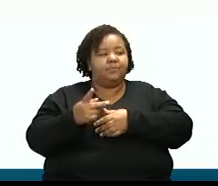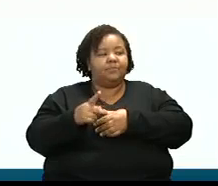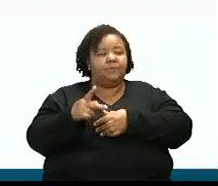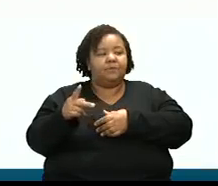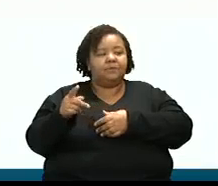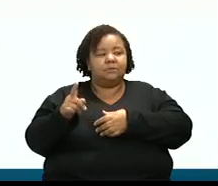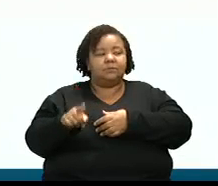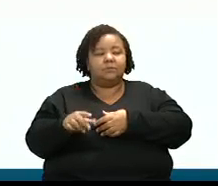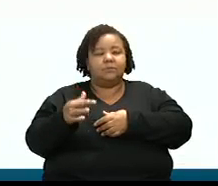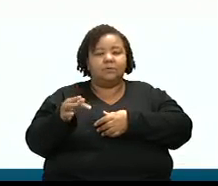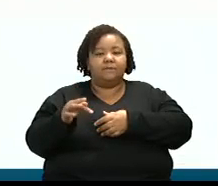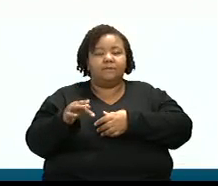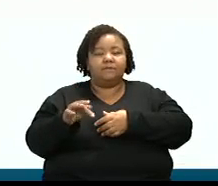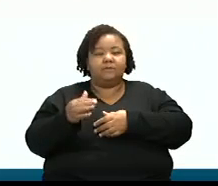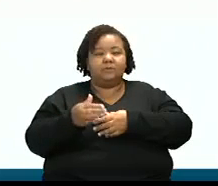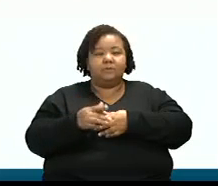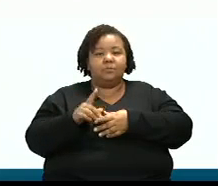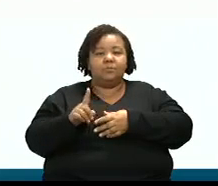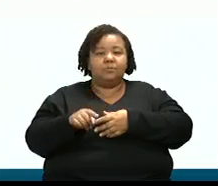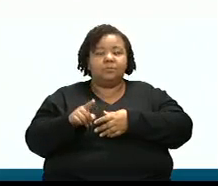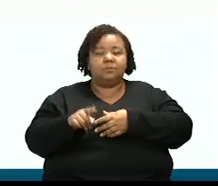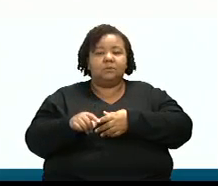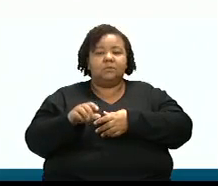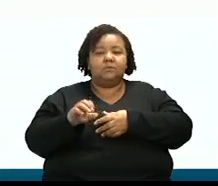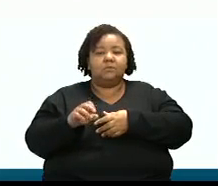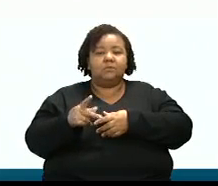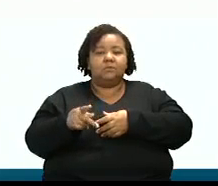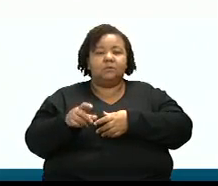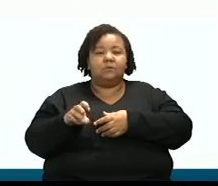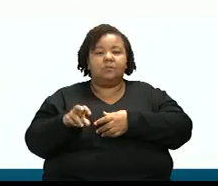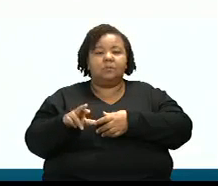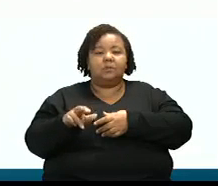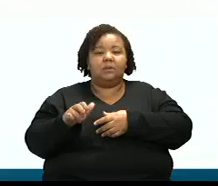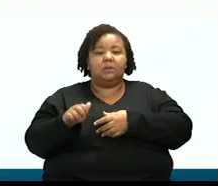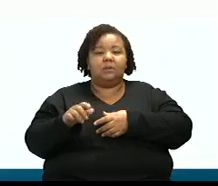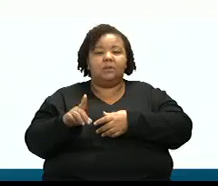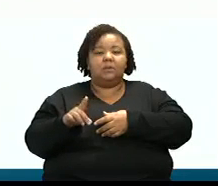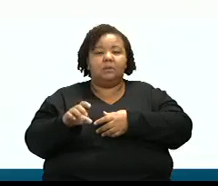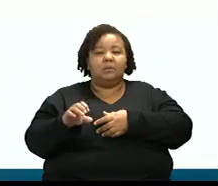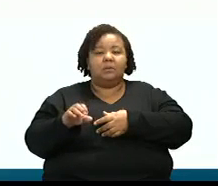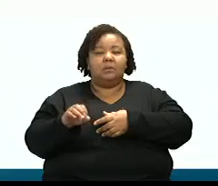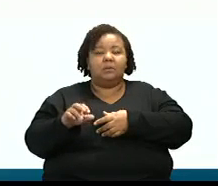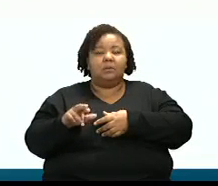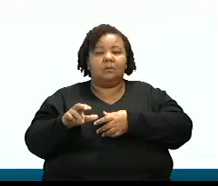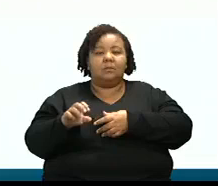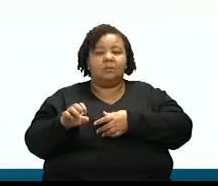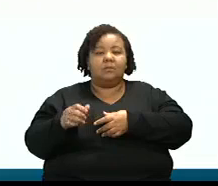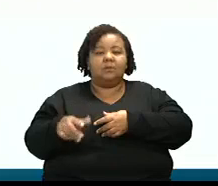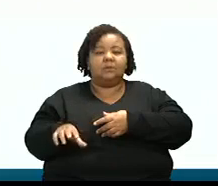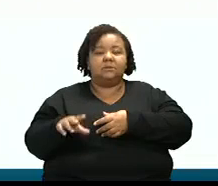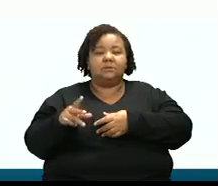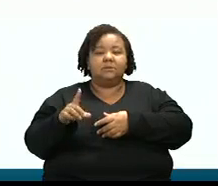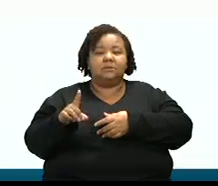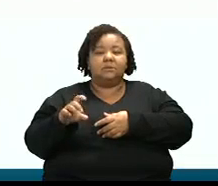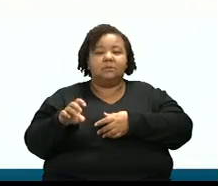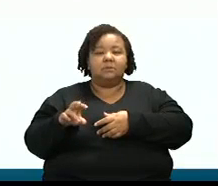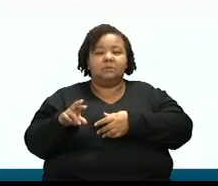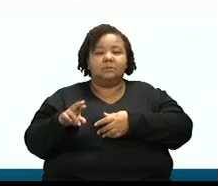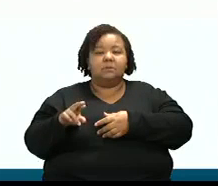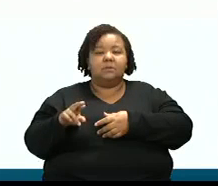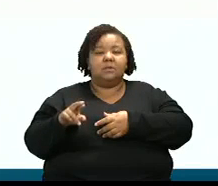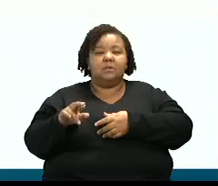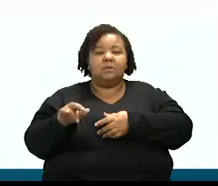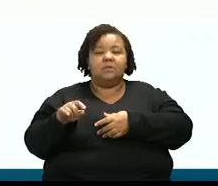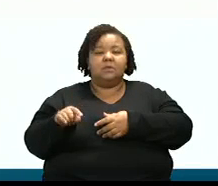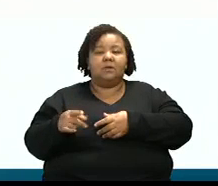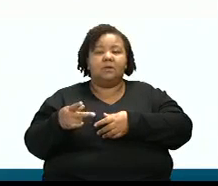suas funções componentes são operadores. São os operadores derivadas parciais em relação a x, y e